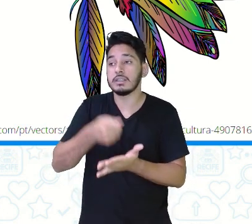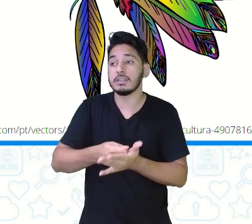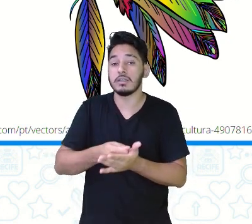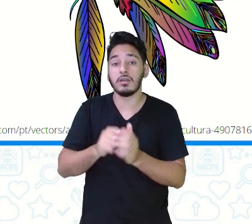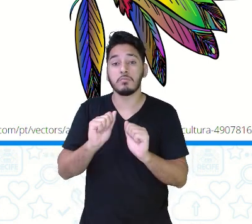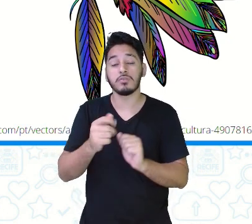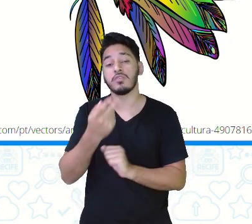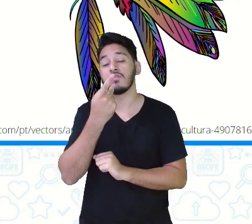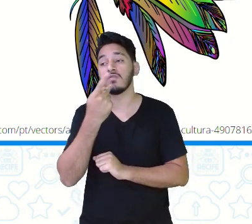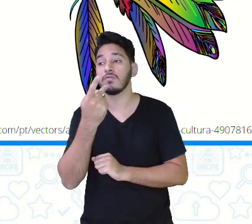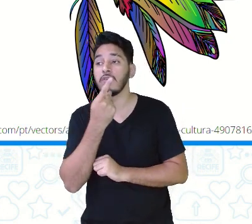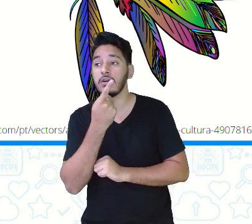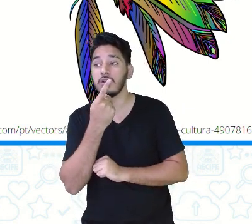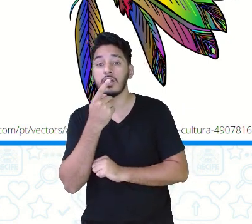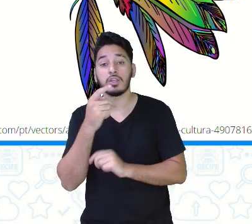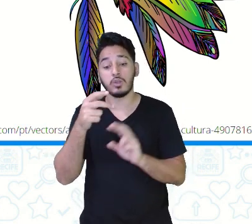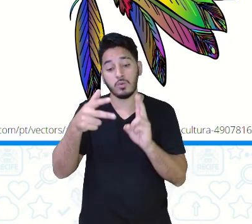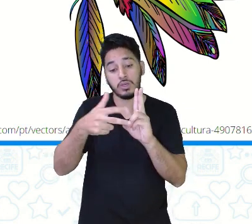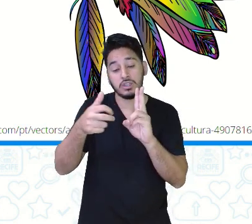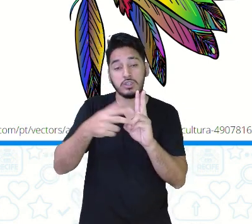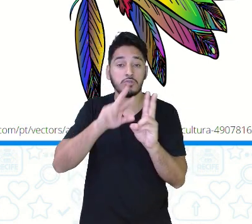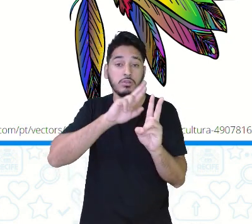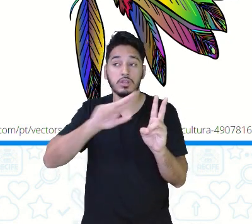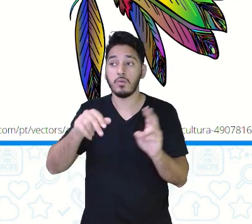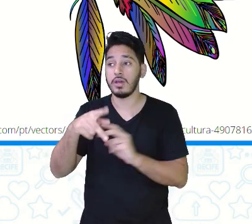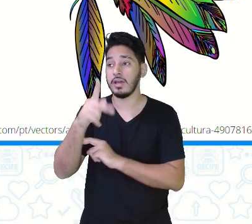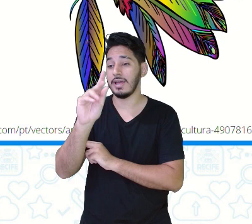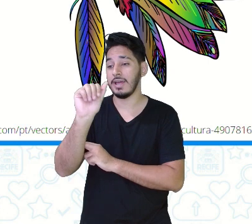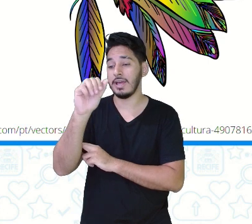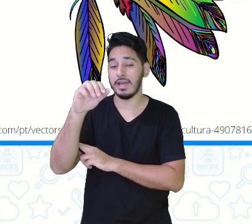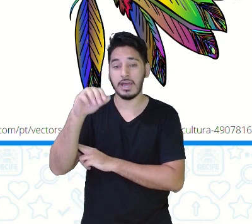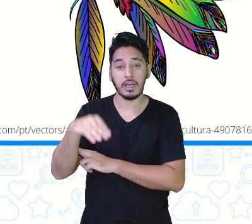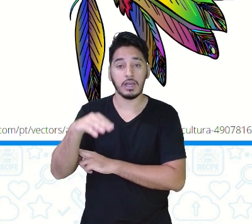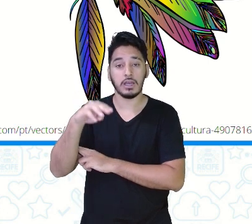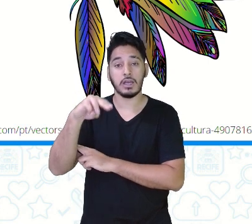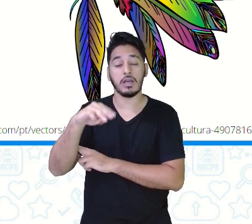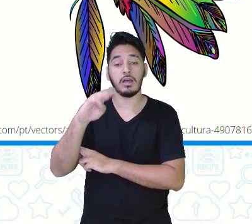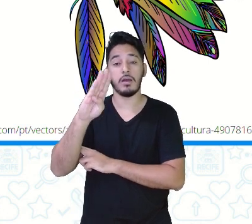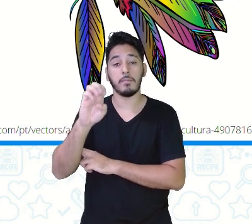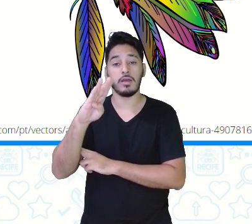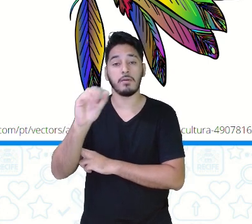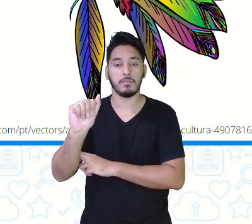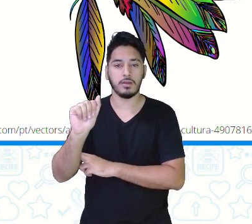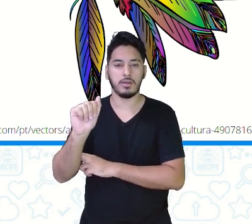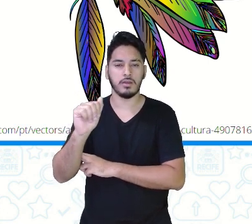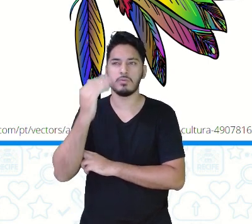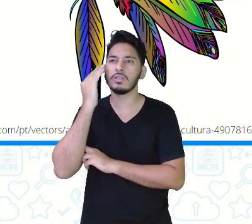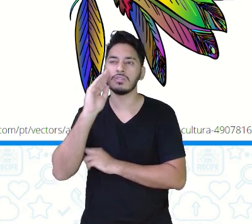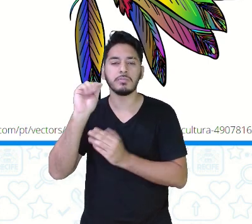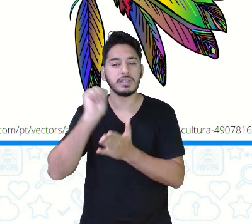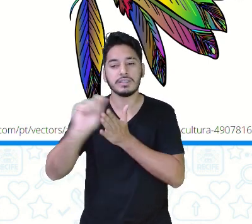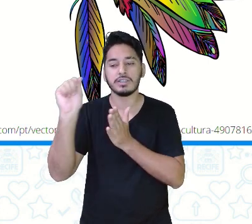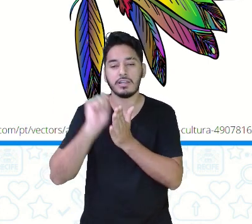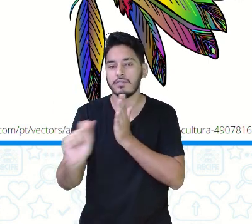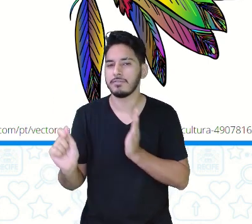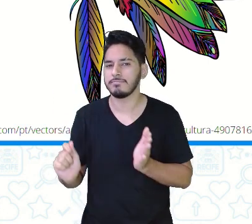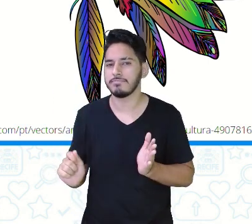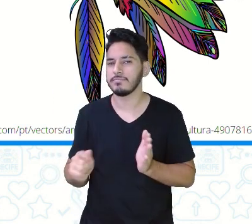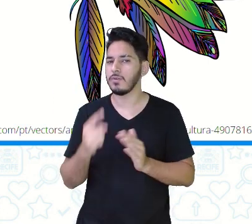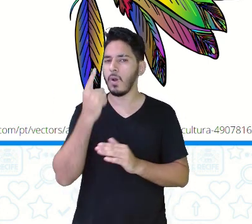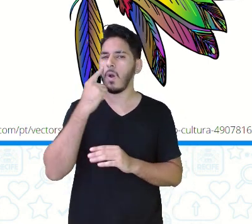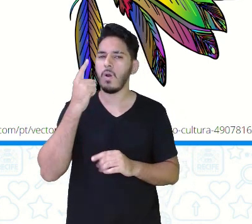poder dizer que o indígena não é cambeba por não saber escrever. Dá uma olhadinha